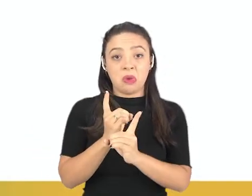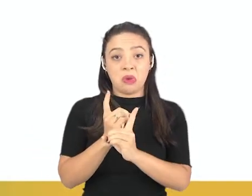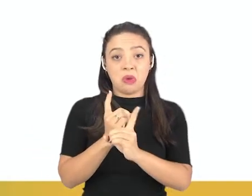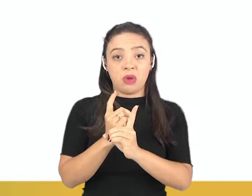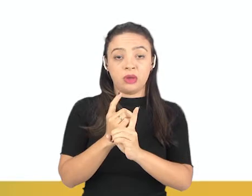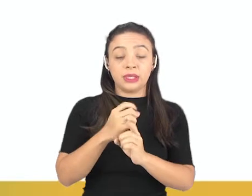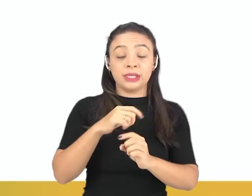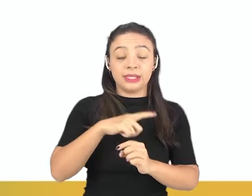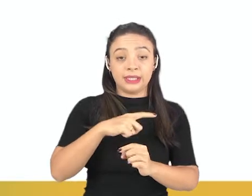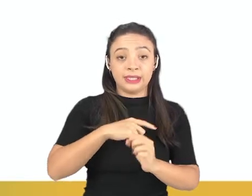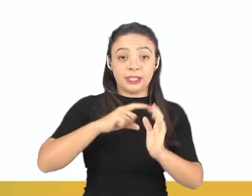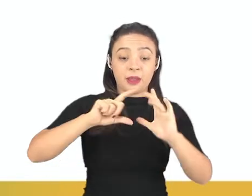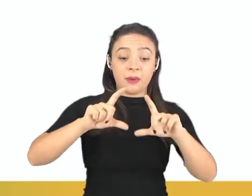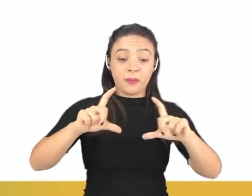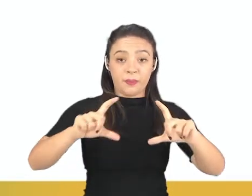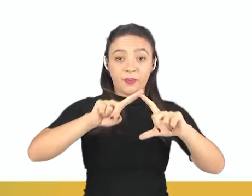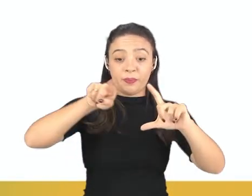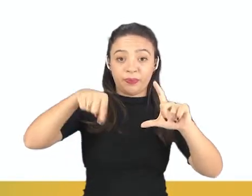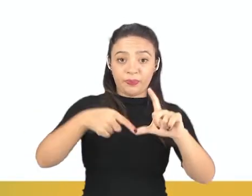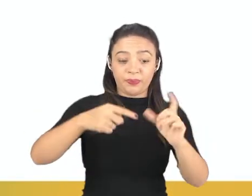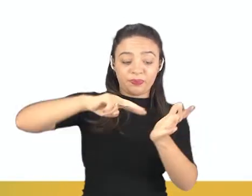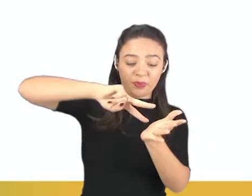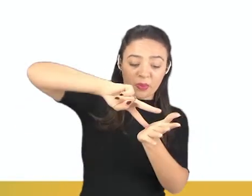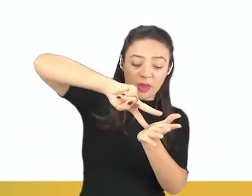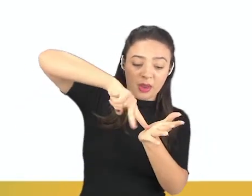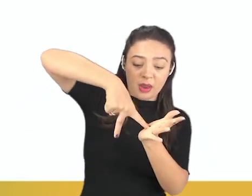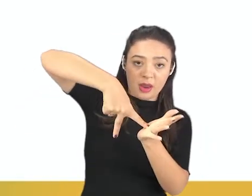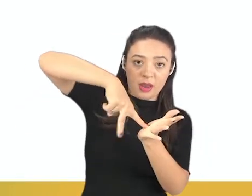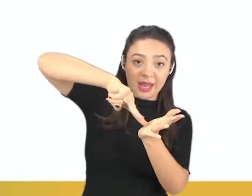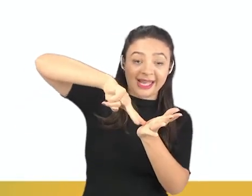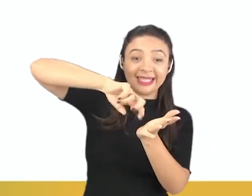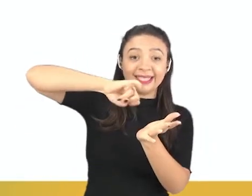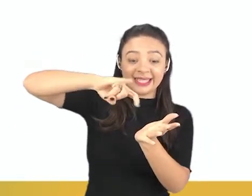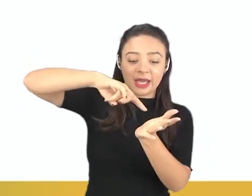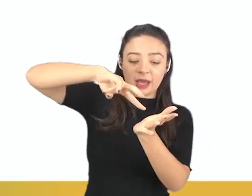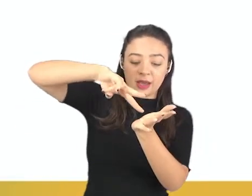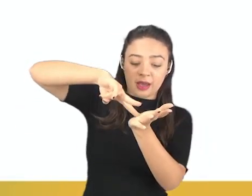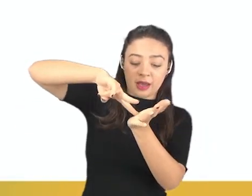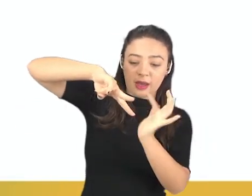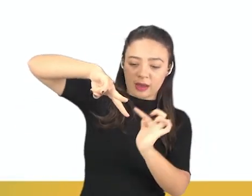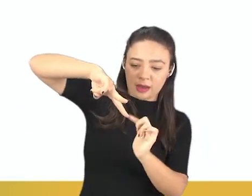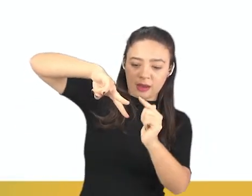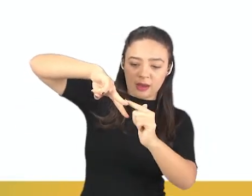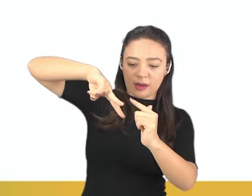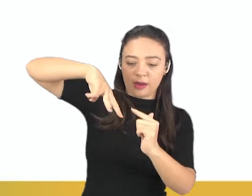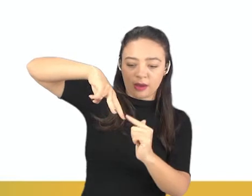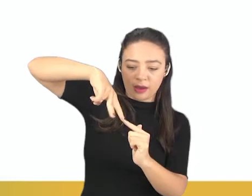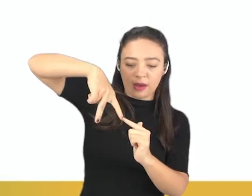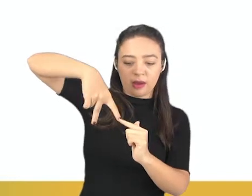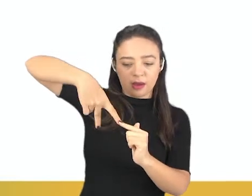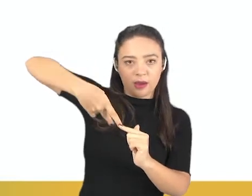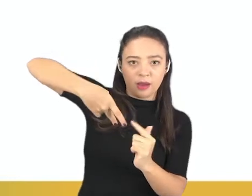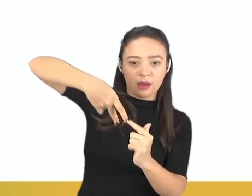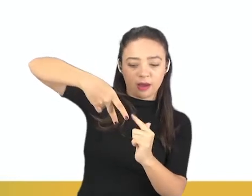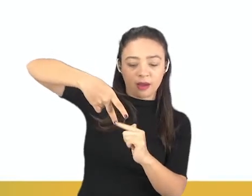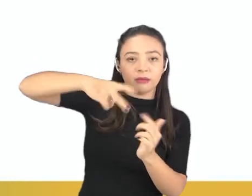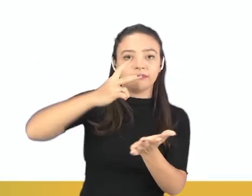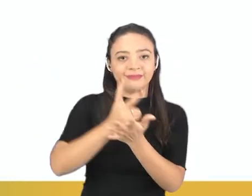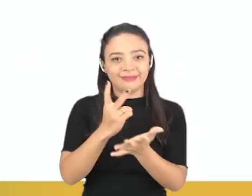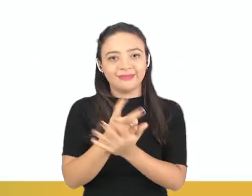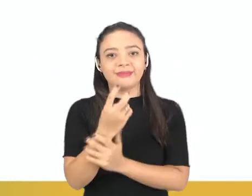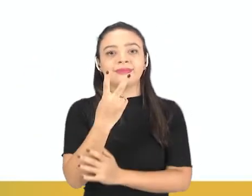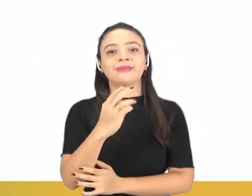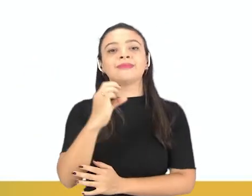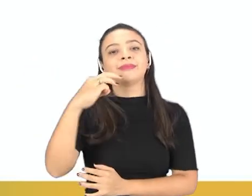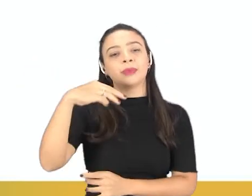formada e você medir a distância dele em relação ao centro o sempre vai ser no caso dois centímetros porque esse foi o